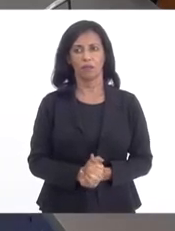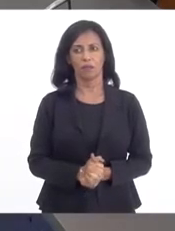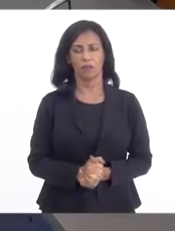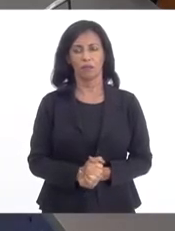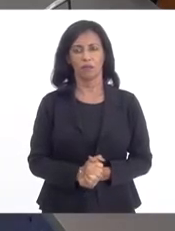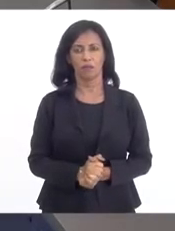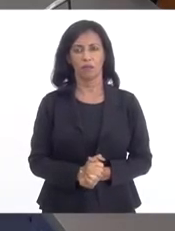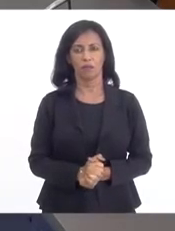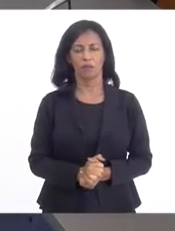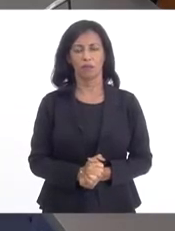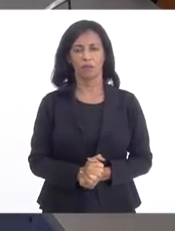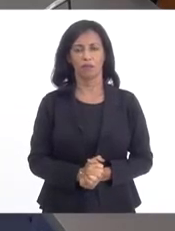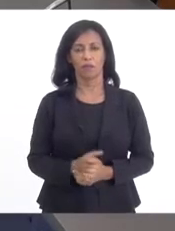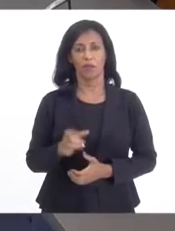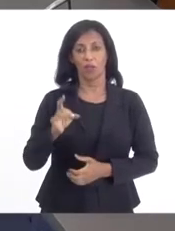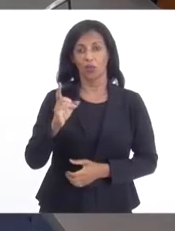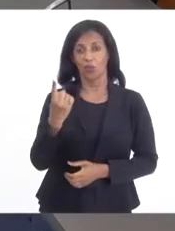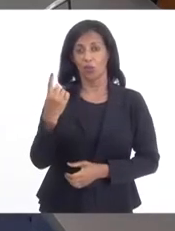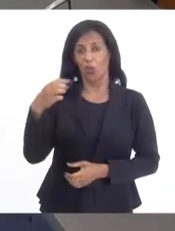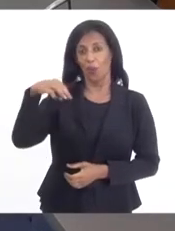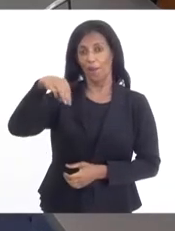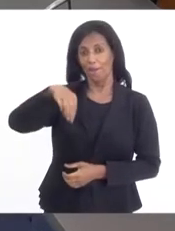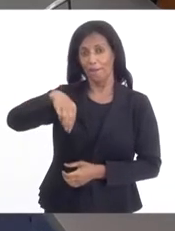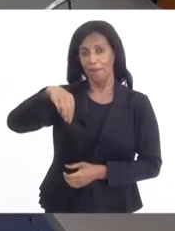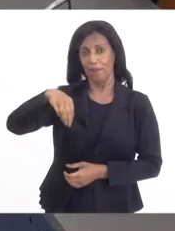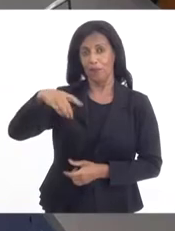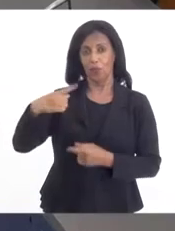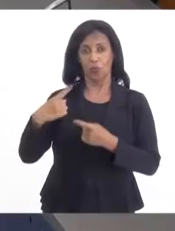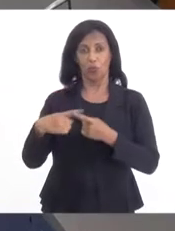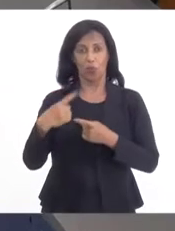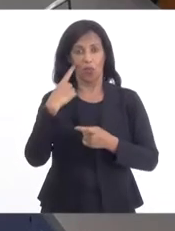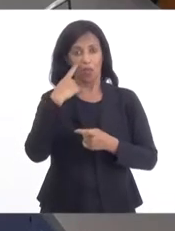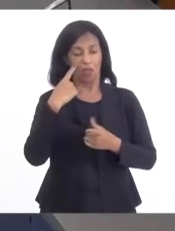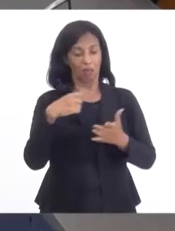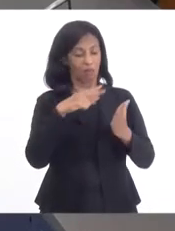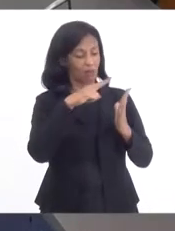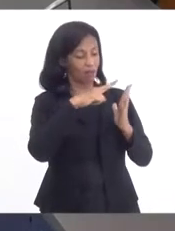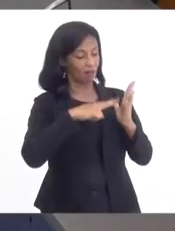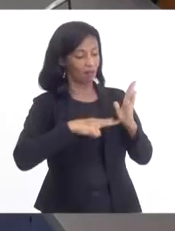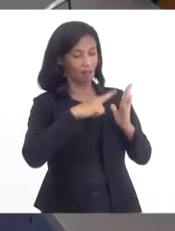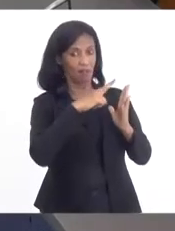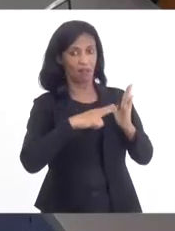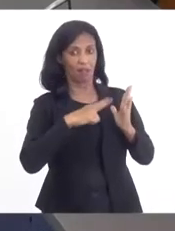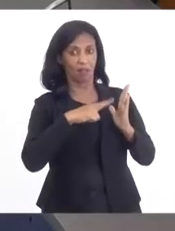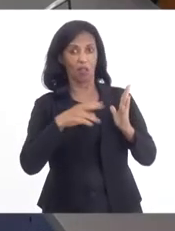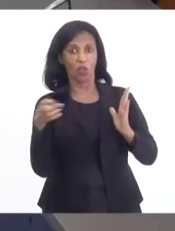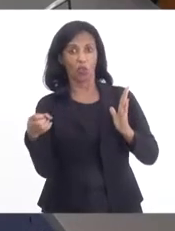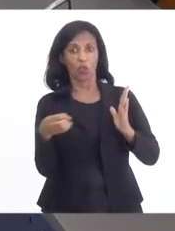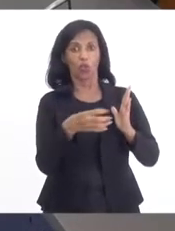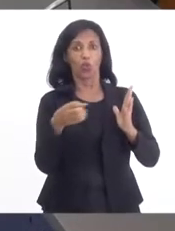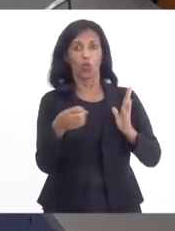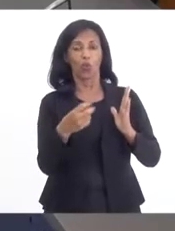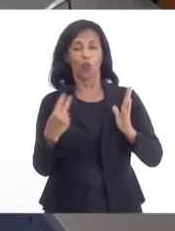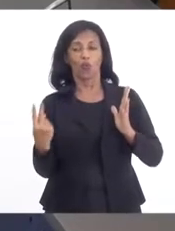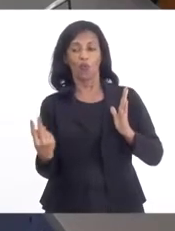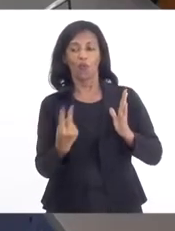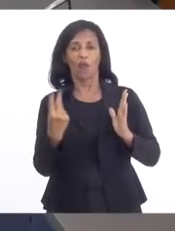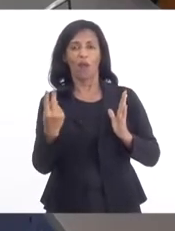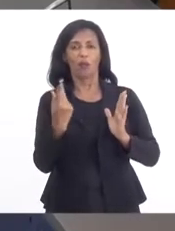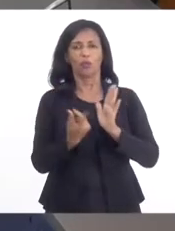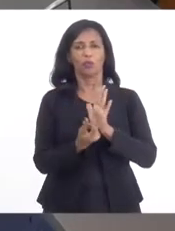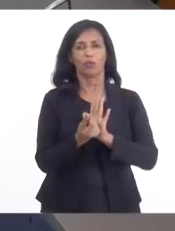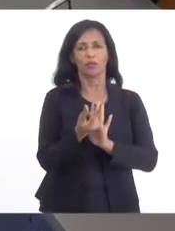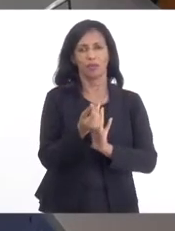Só um minutinho, senhor presidente. É porque eu tenho que ler o novo valor do orçamento.